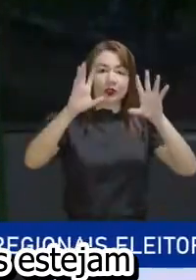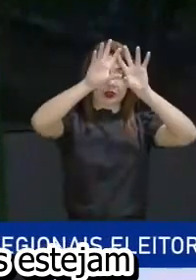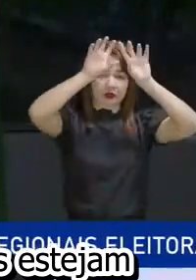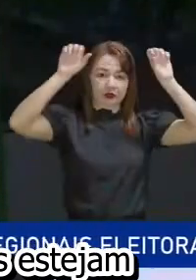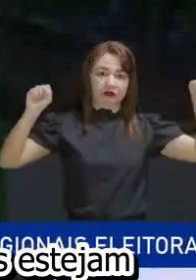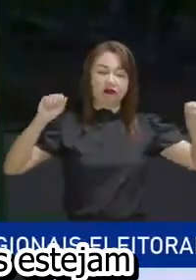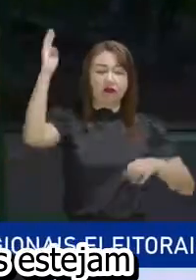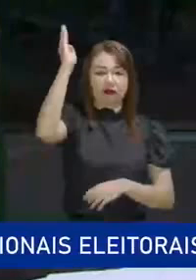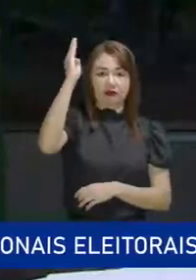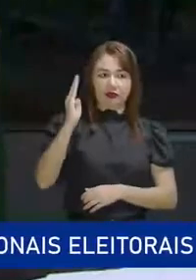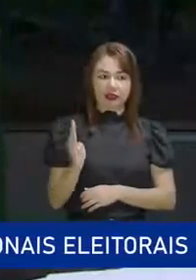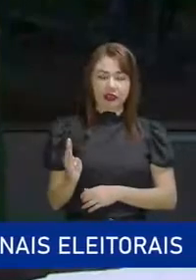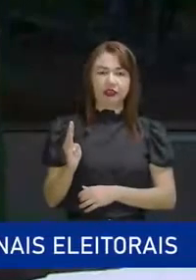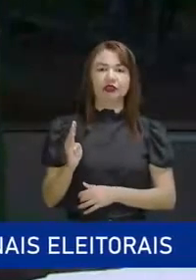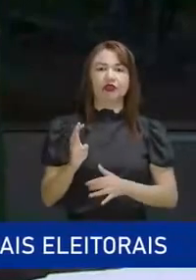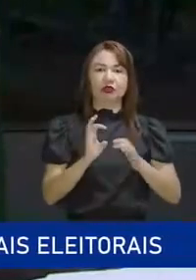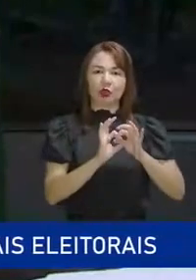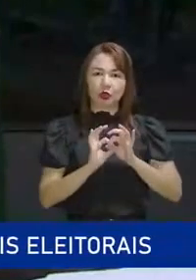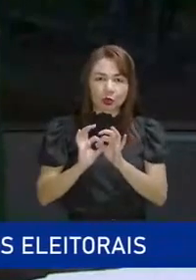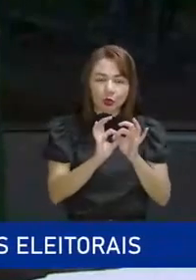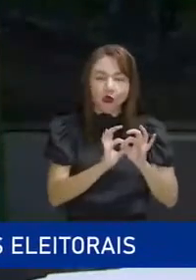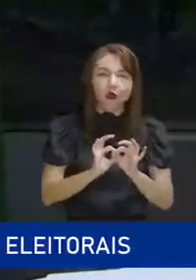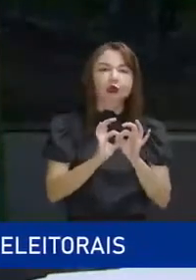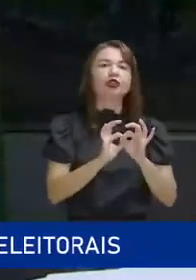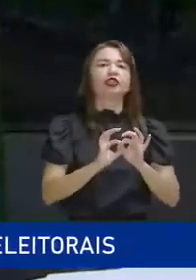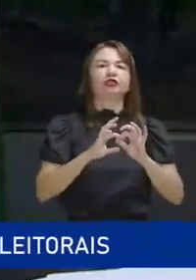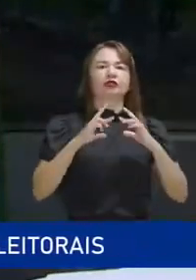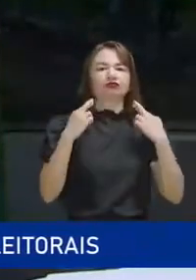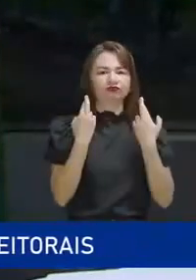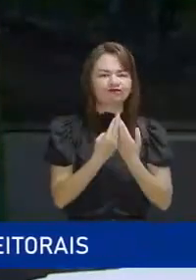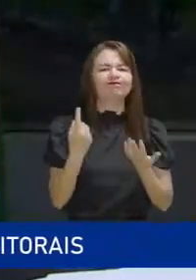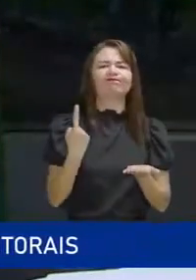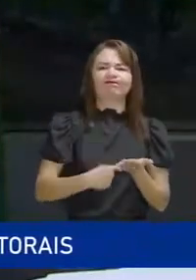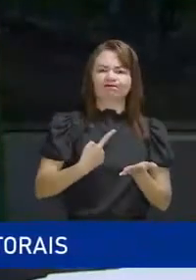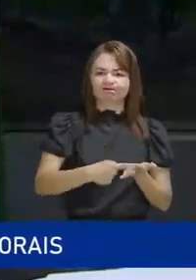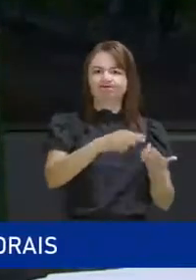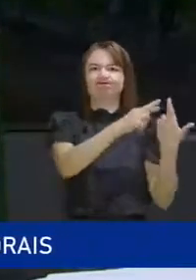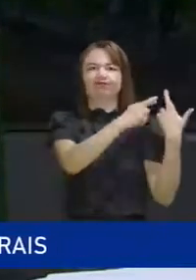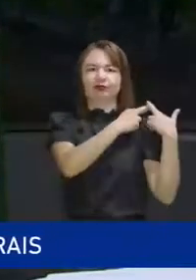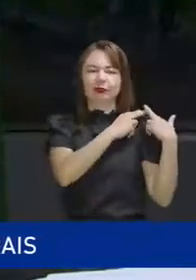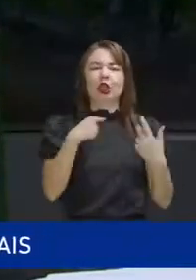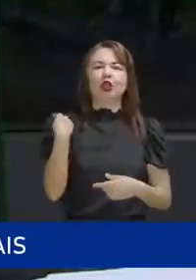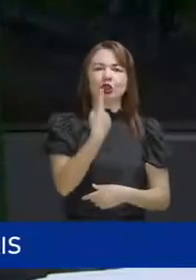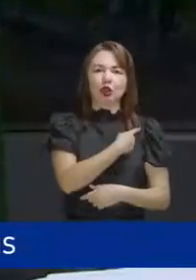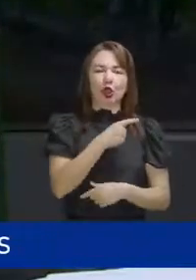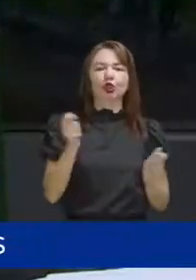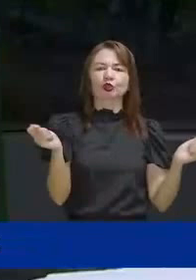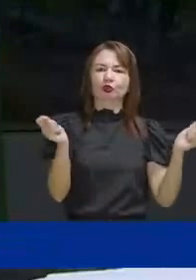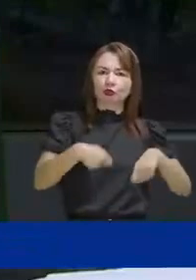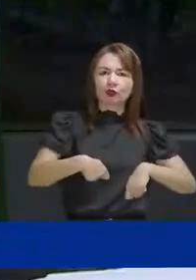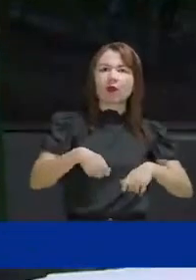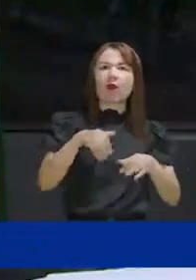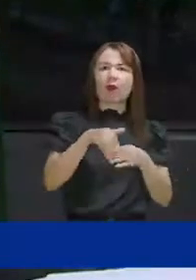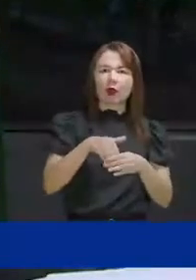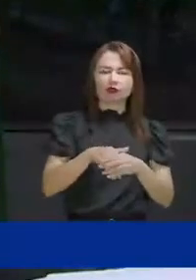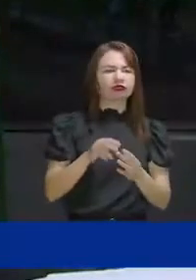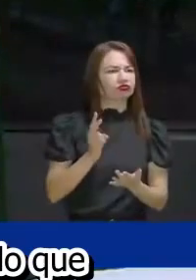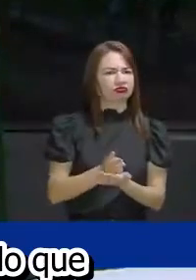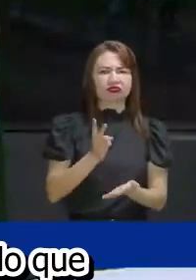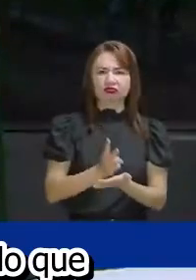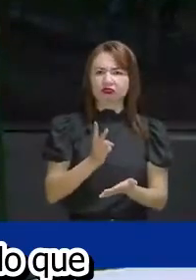brasileiros estejam reunidos, comprometidos, para que a gente tenha um pleito, como sempre